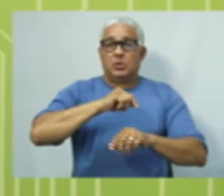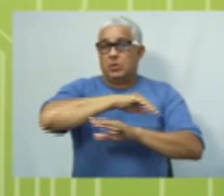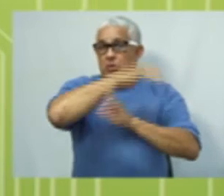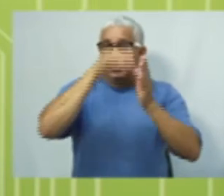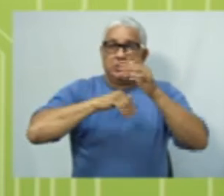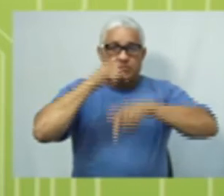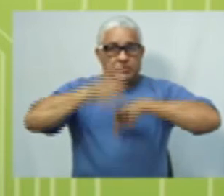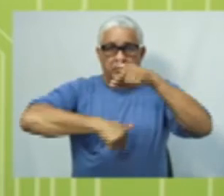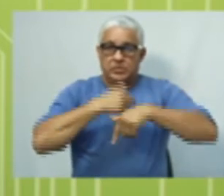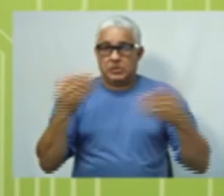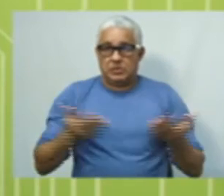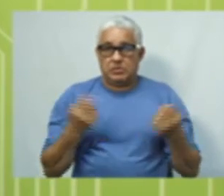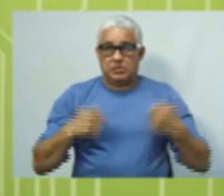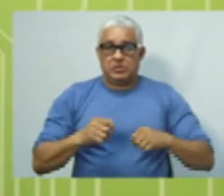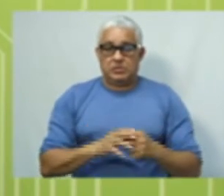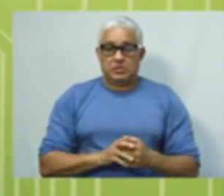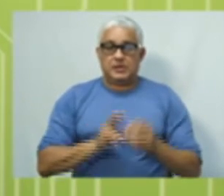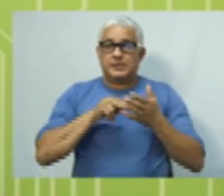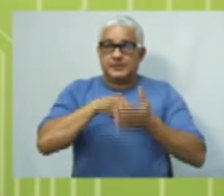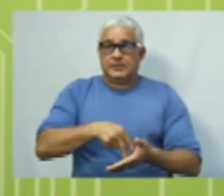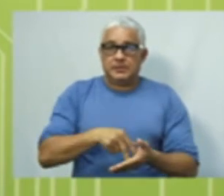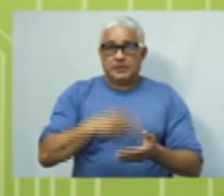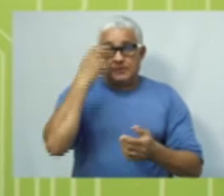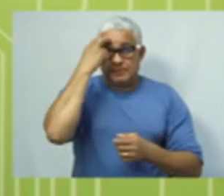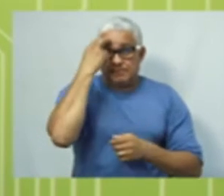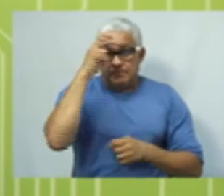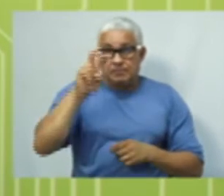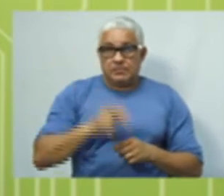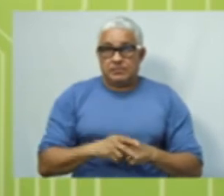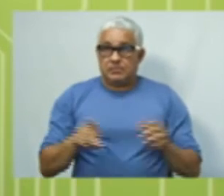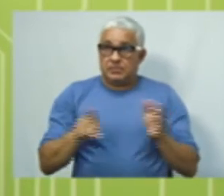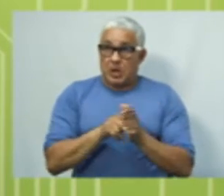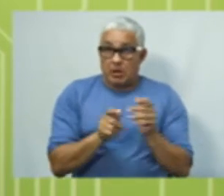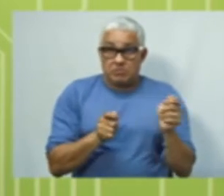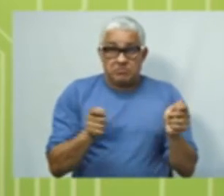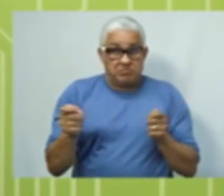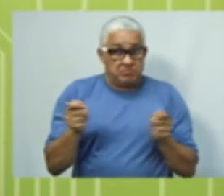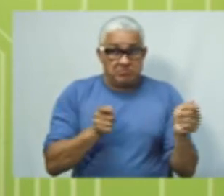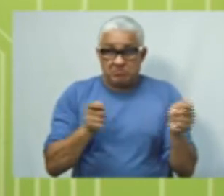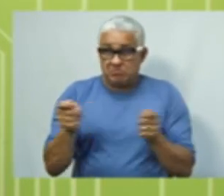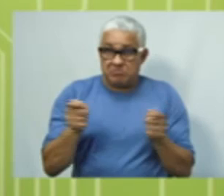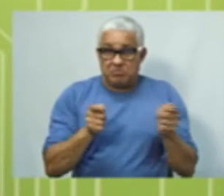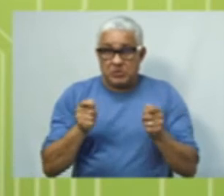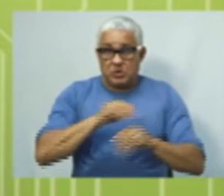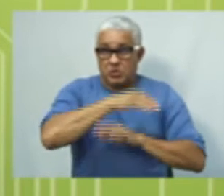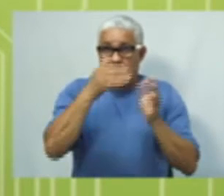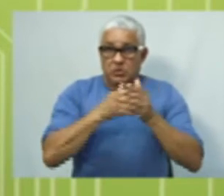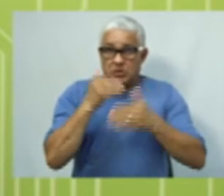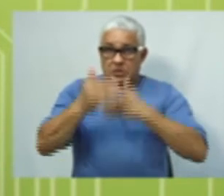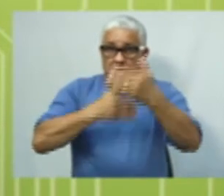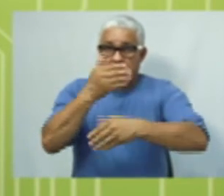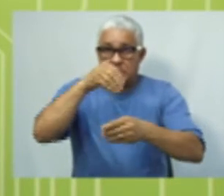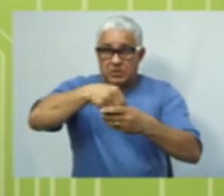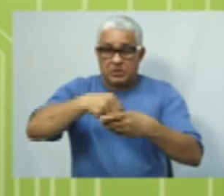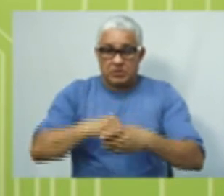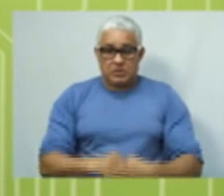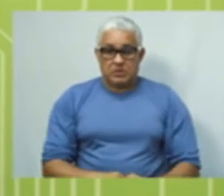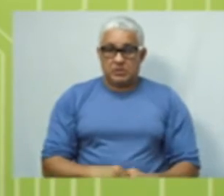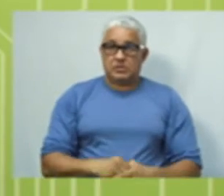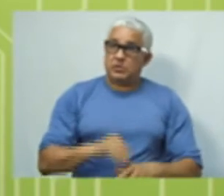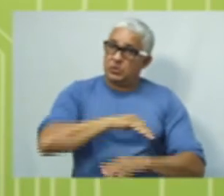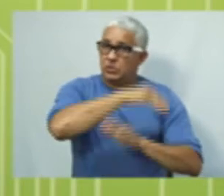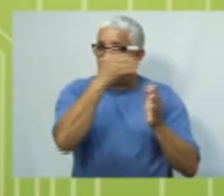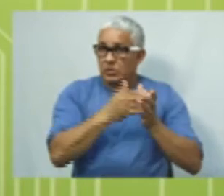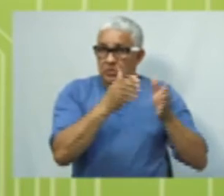preciso estabelecer uma cultura de controle de todos esses processos, em todas